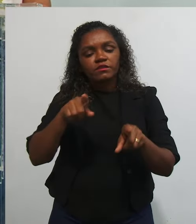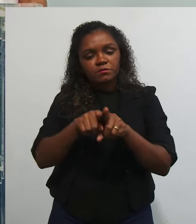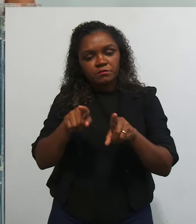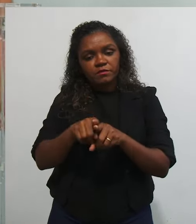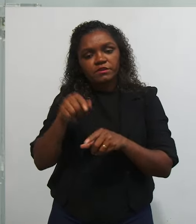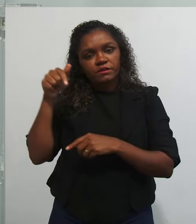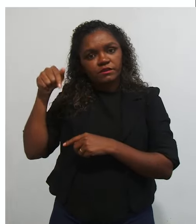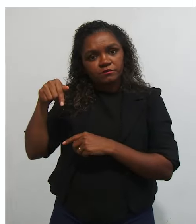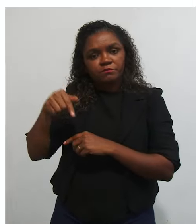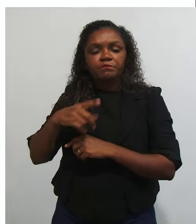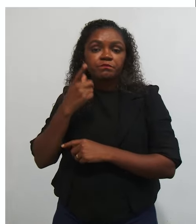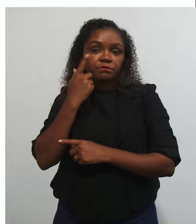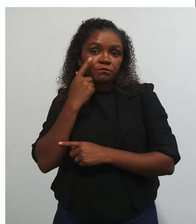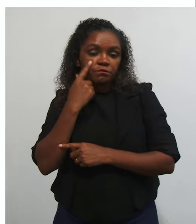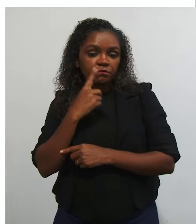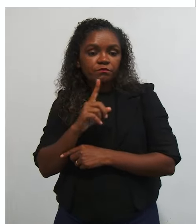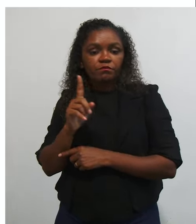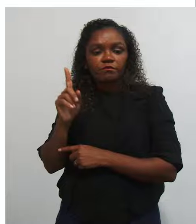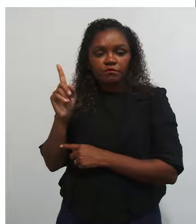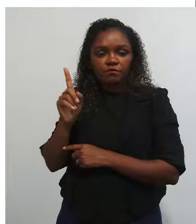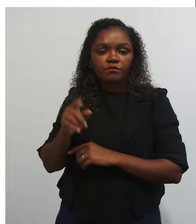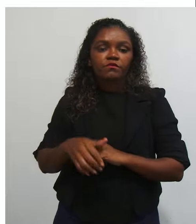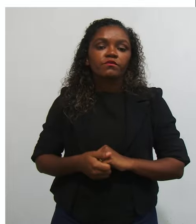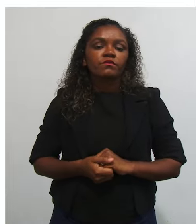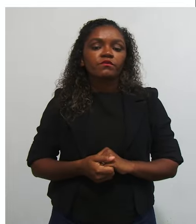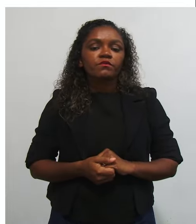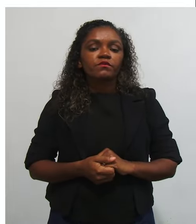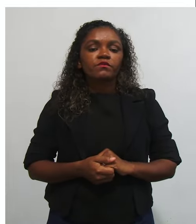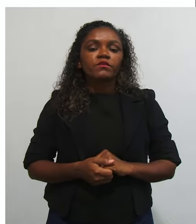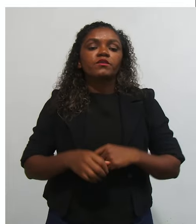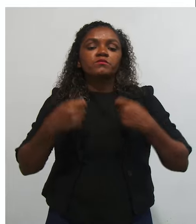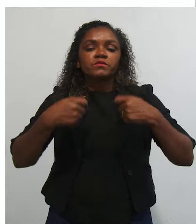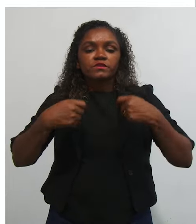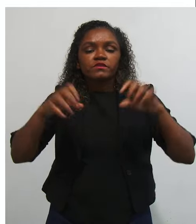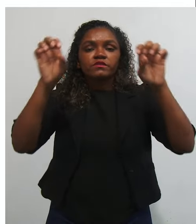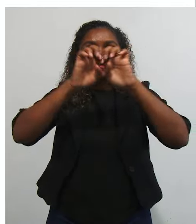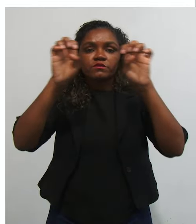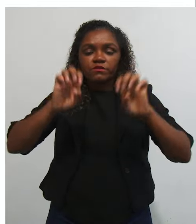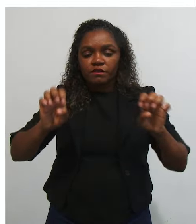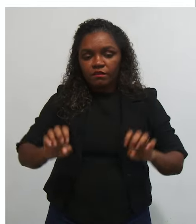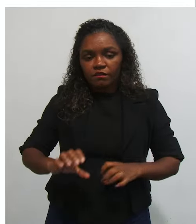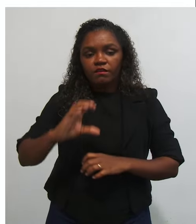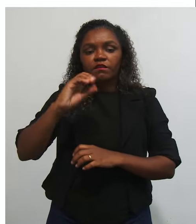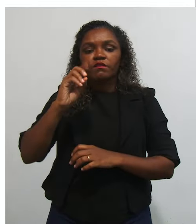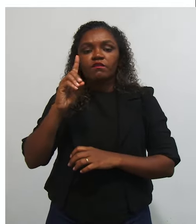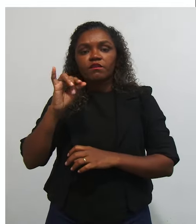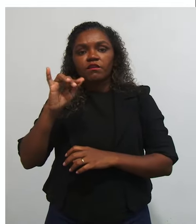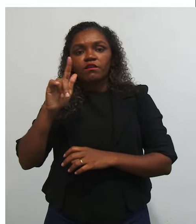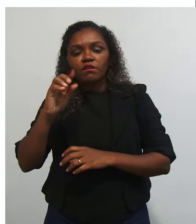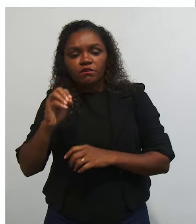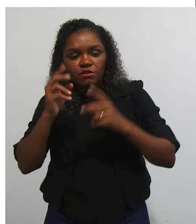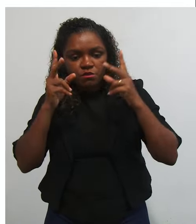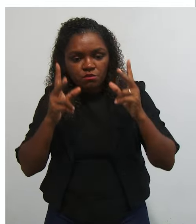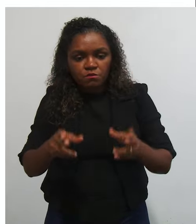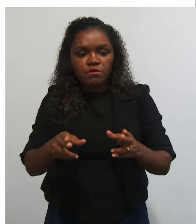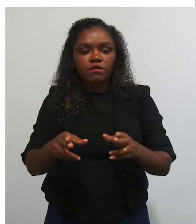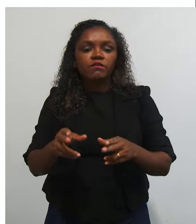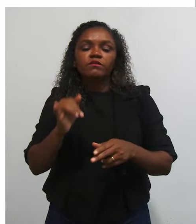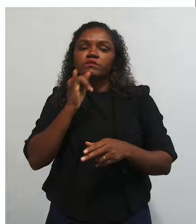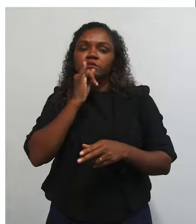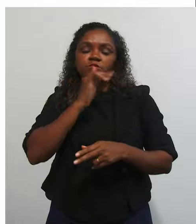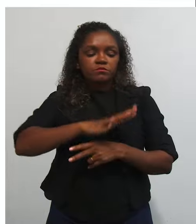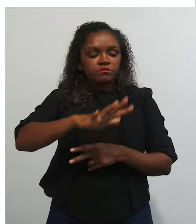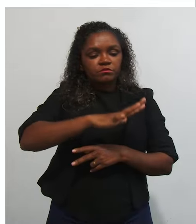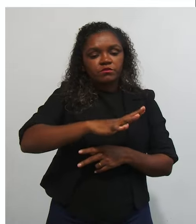lá. Classificação por natureza também é código, tá? Estruturado, formado, olha, igual na receita. Na receita a gente tem